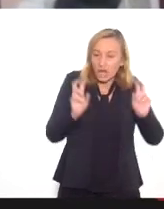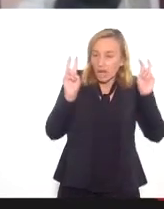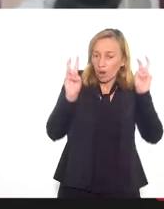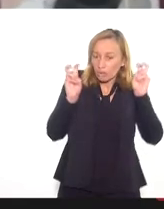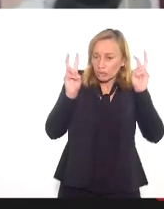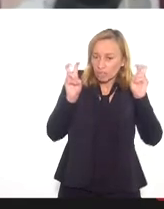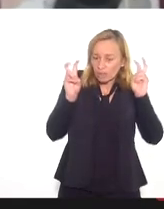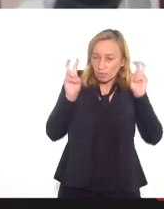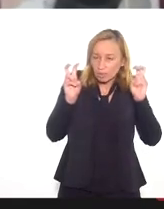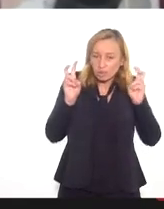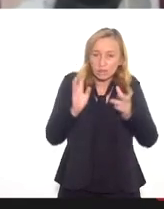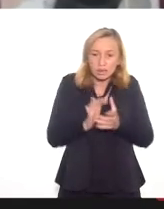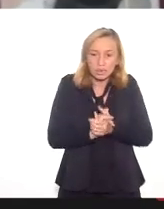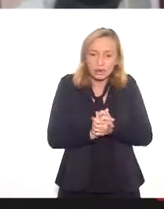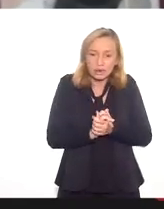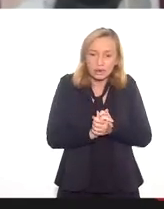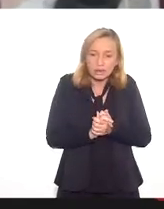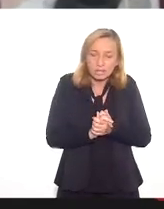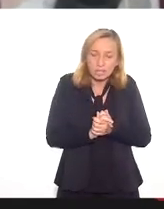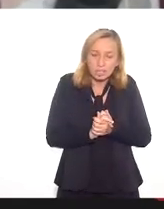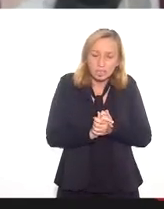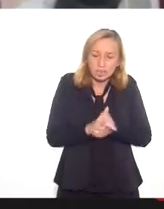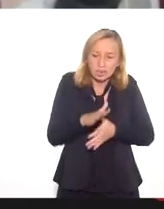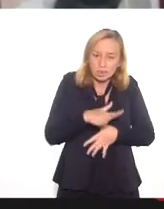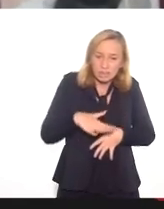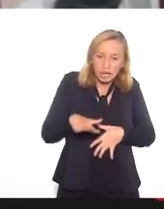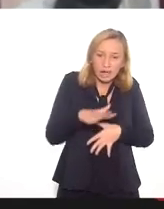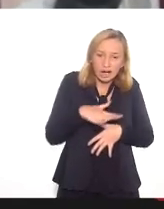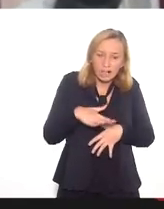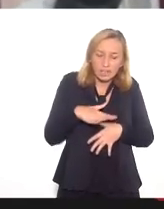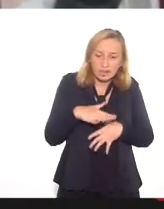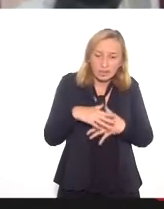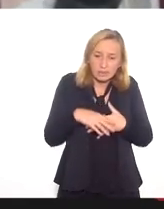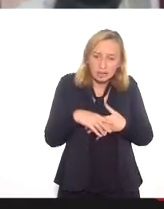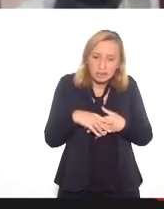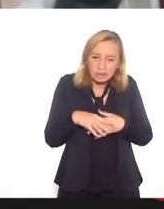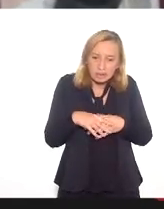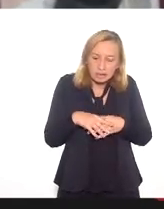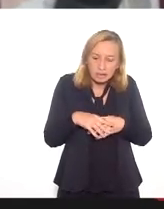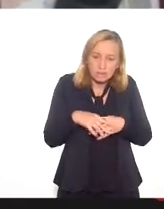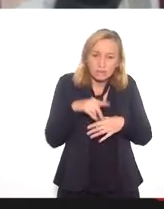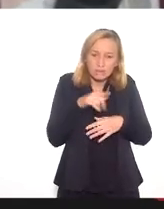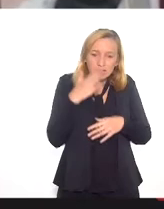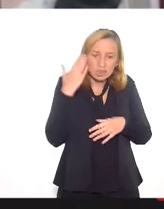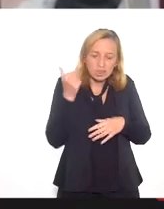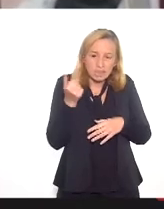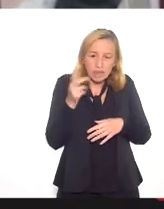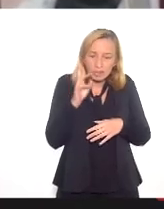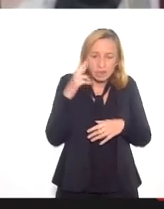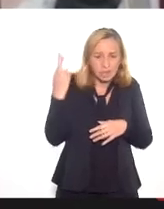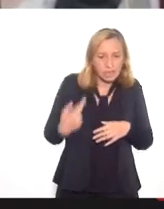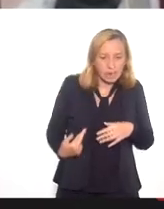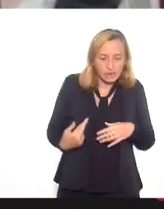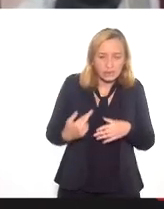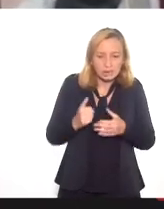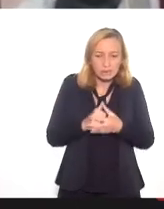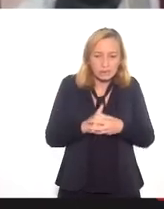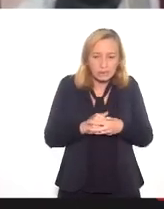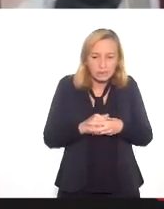que da arena básica de soberania. Você sabe, Renato, somos aqui